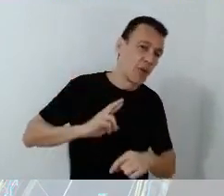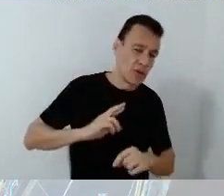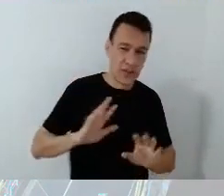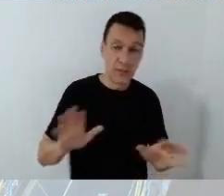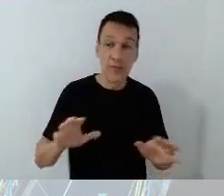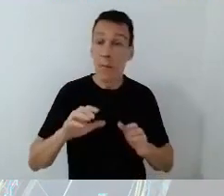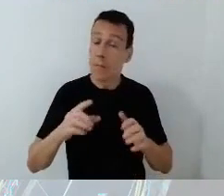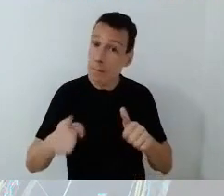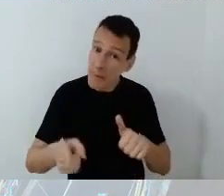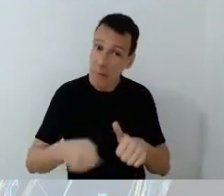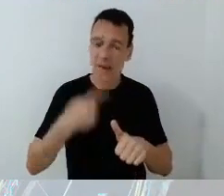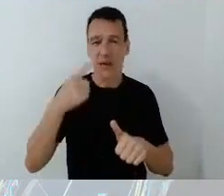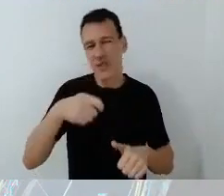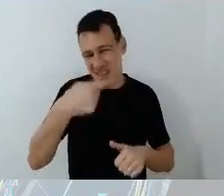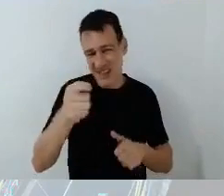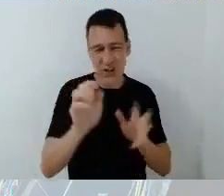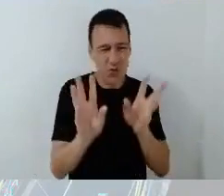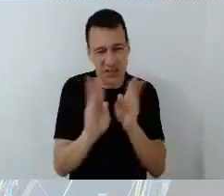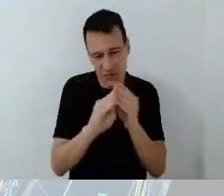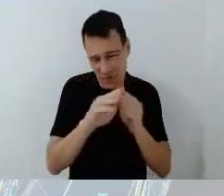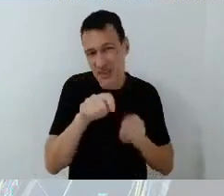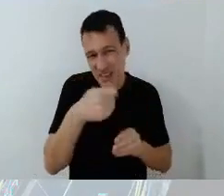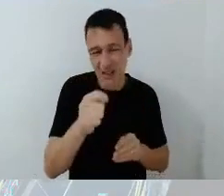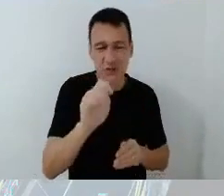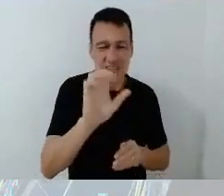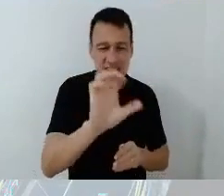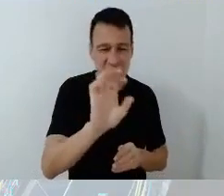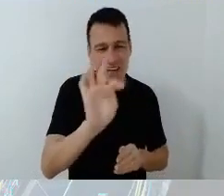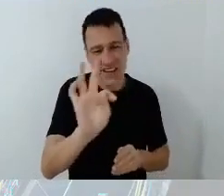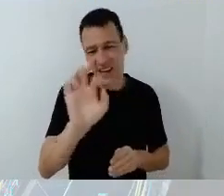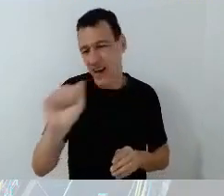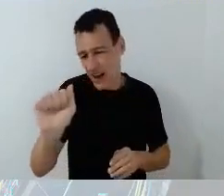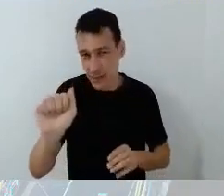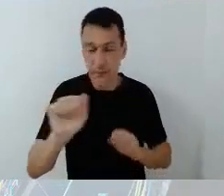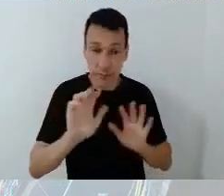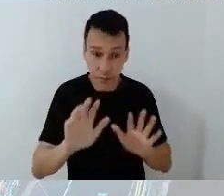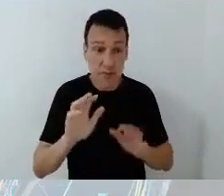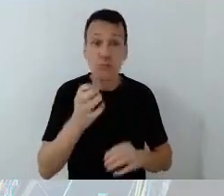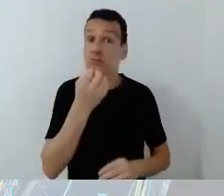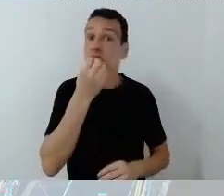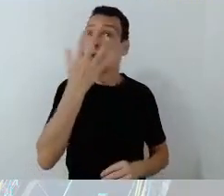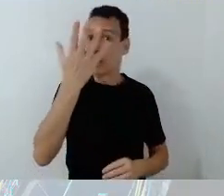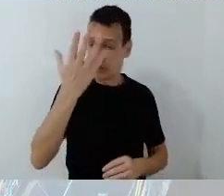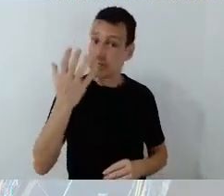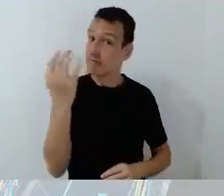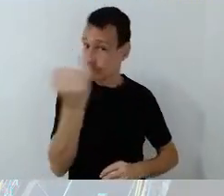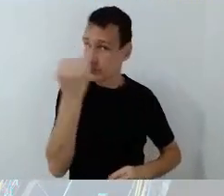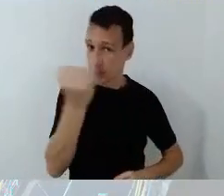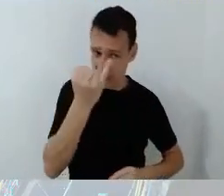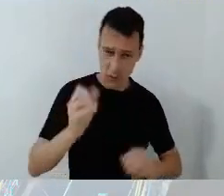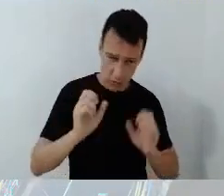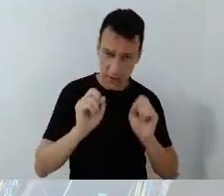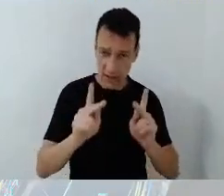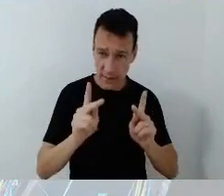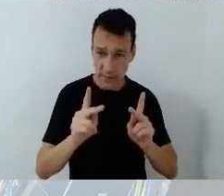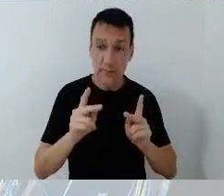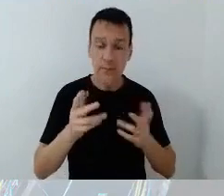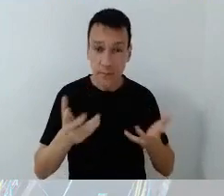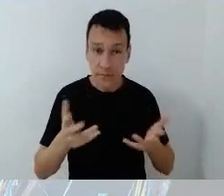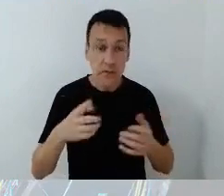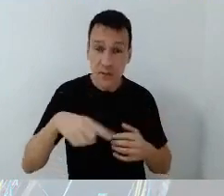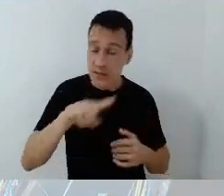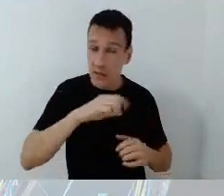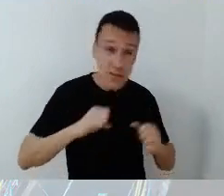baita diferença. Beleza? Tranquilo até aqui? Todo mundo ansioso pelo happy hour?